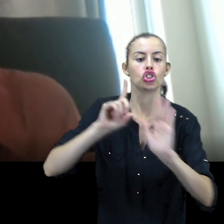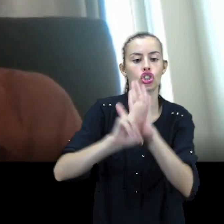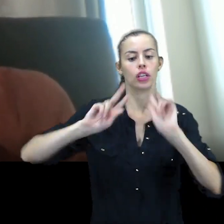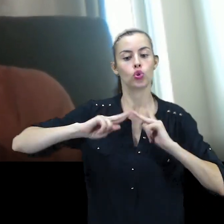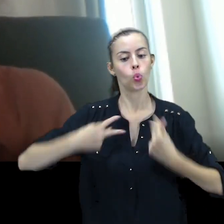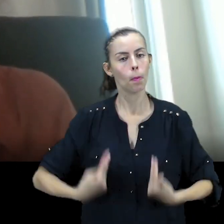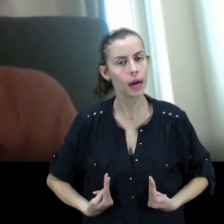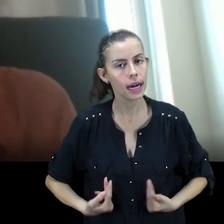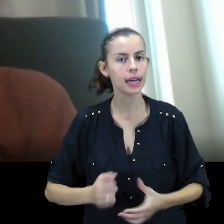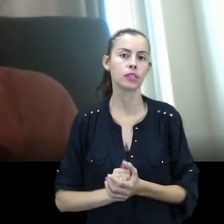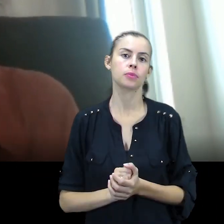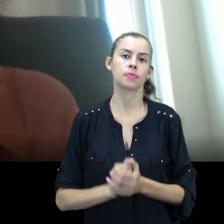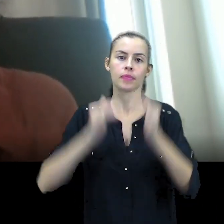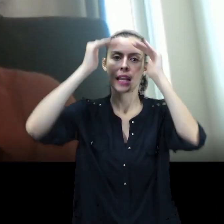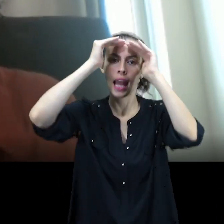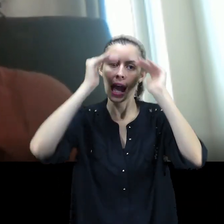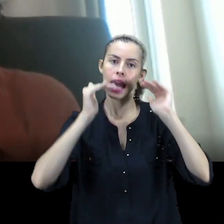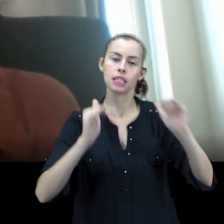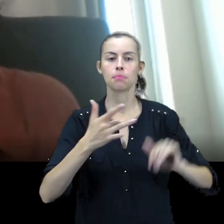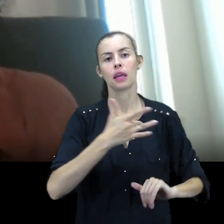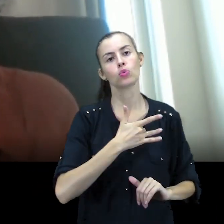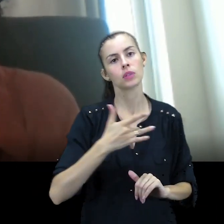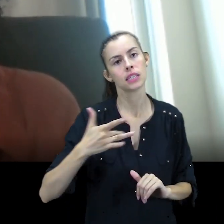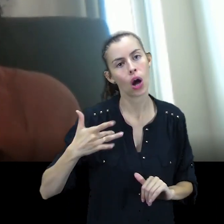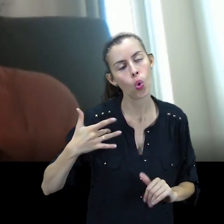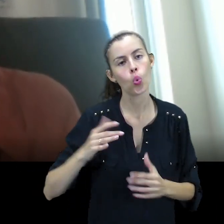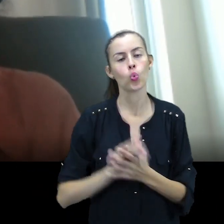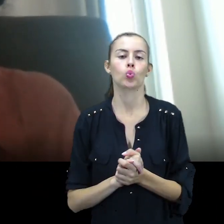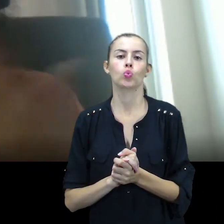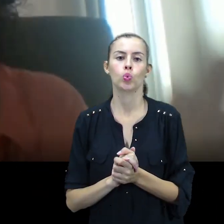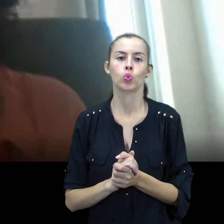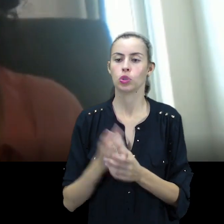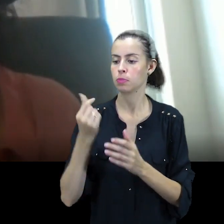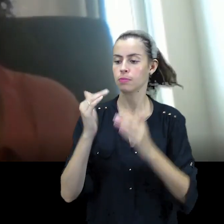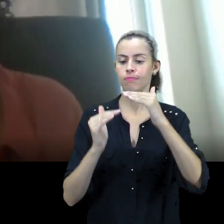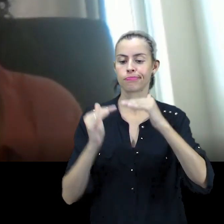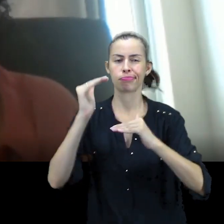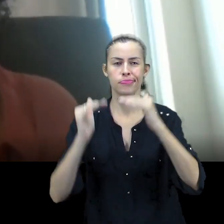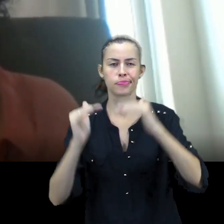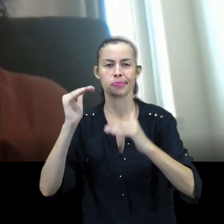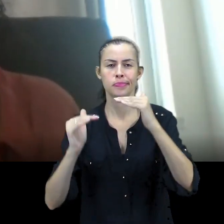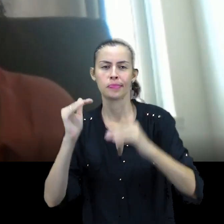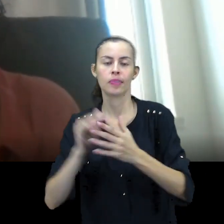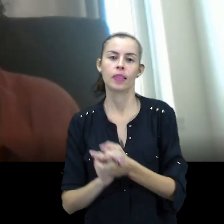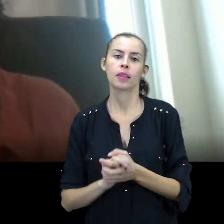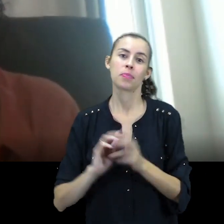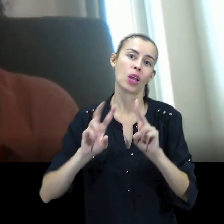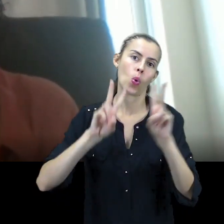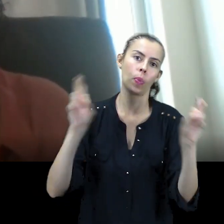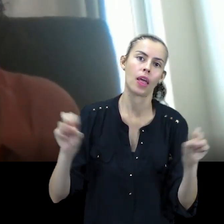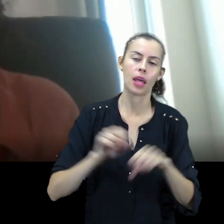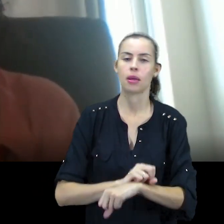É um profissional de saúde que vai chegar dentro do Sistema Único de Saúde desumanizado, descontextualizado da